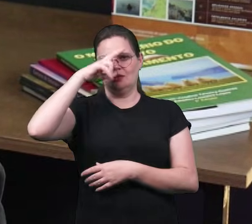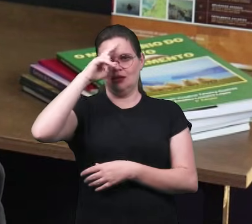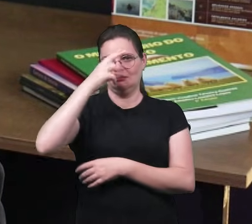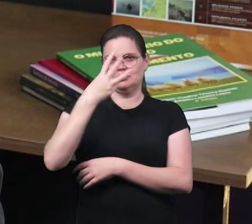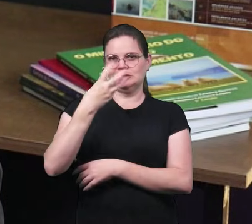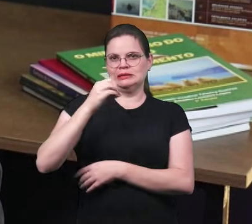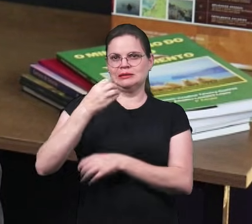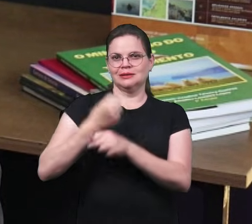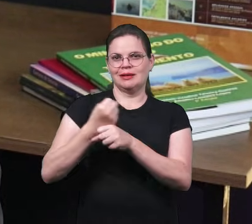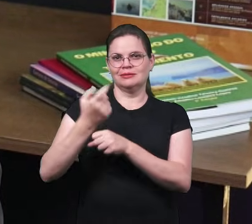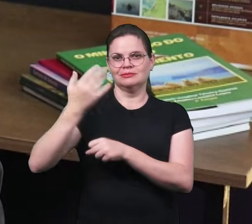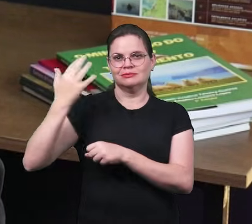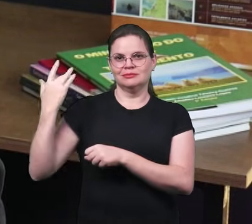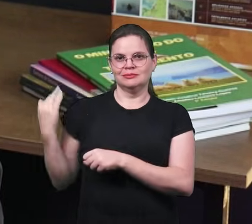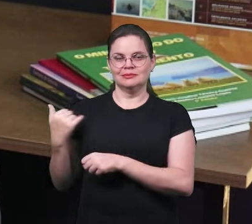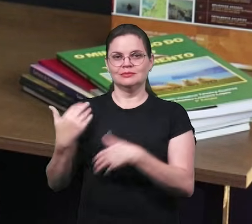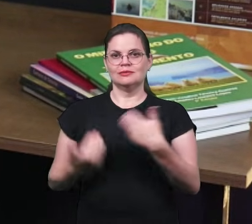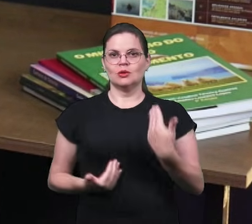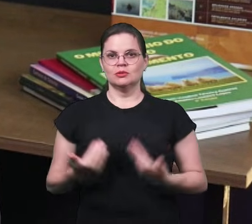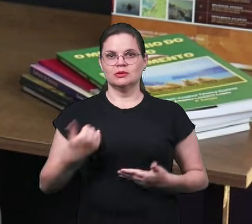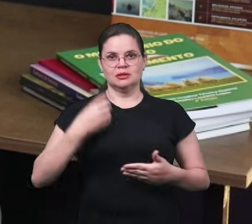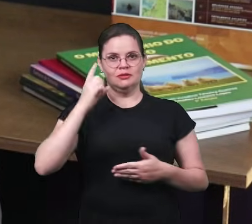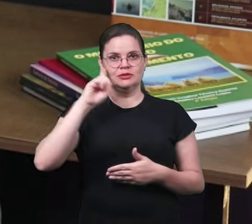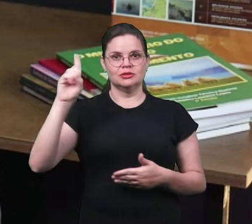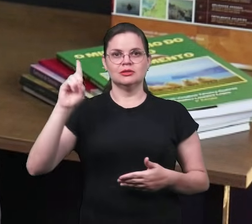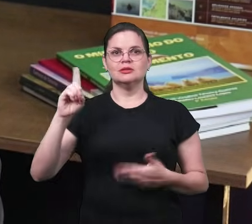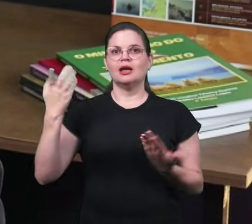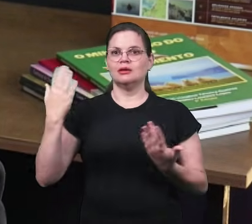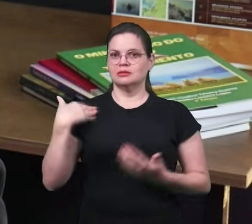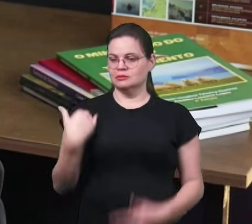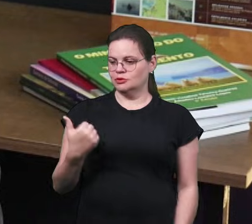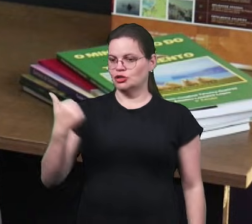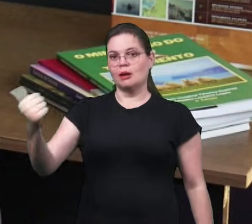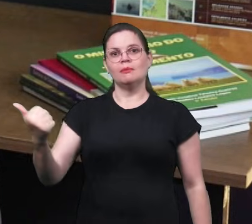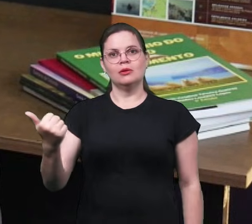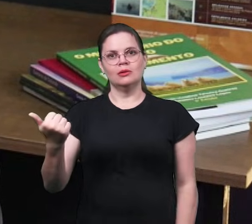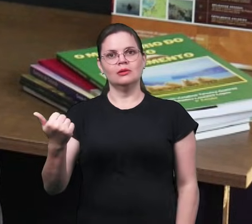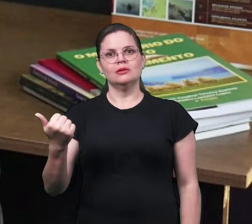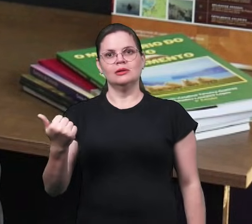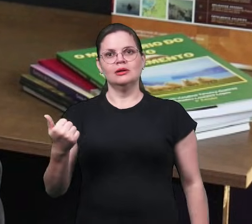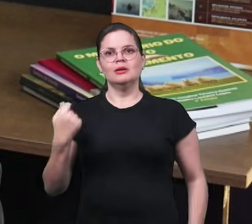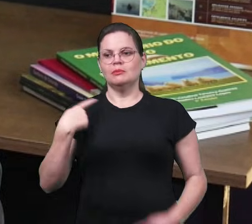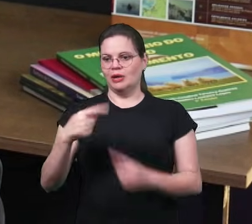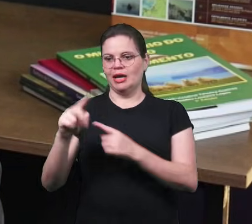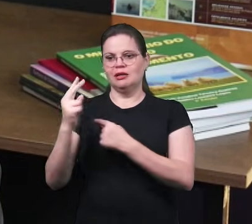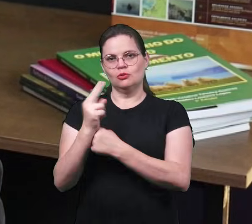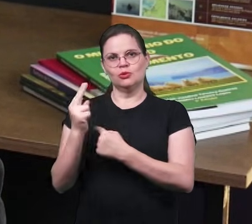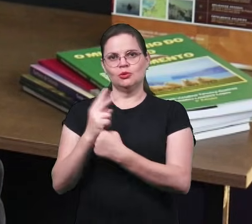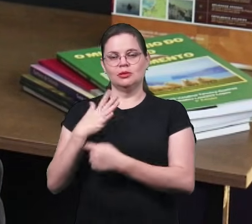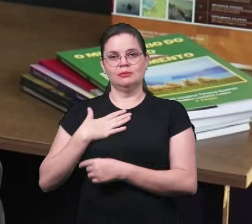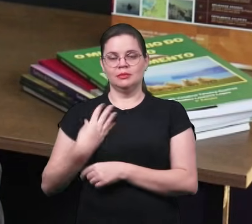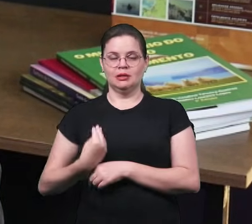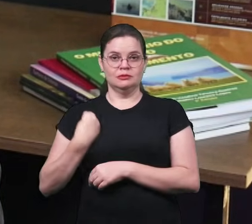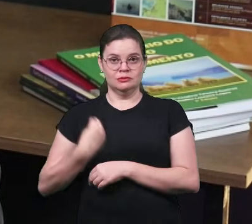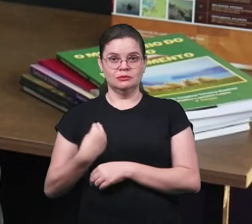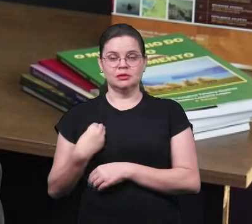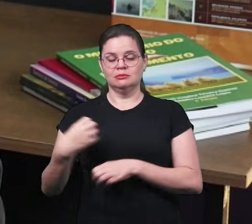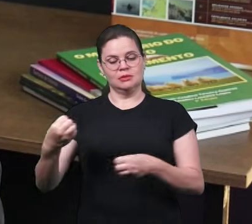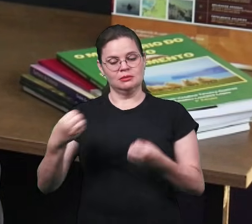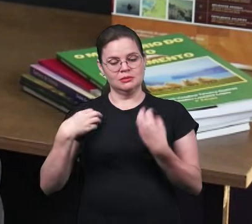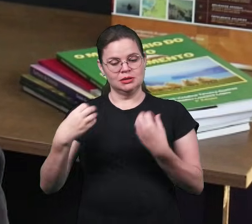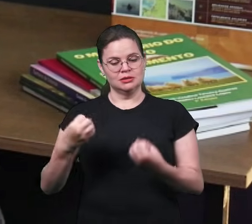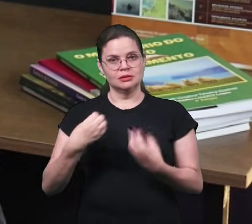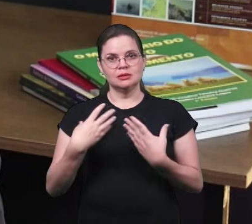atrás, o servo que Deus separou para assistir a minha vida, para cuidar, para me